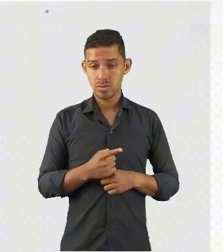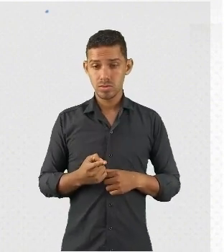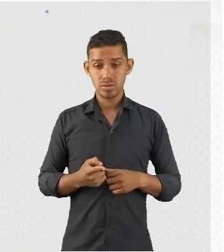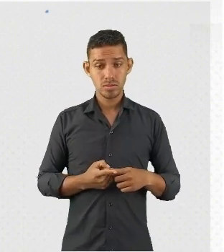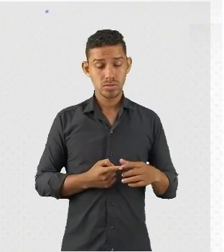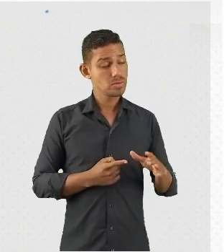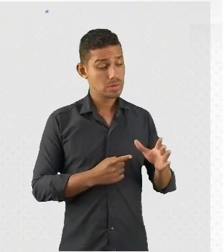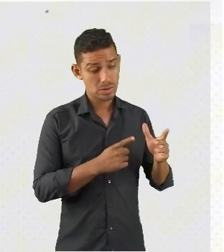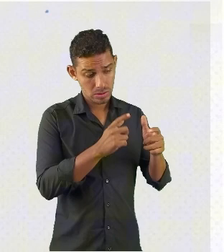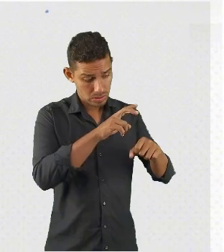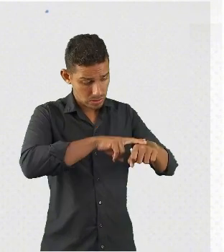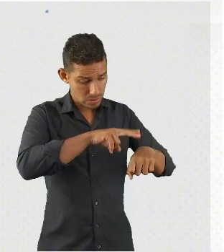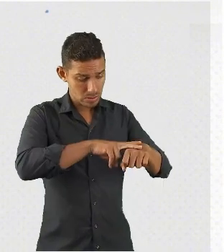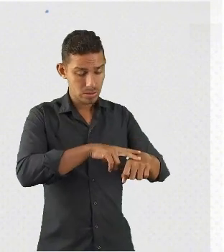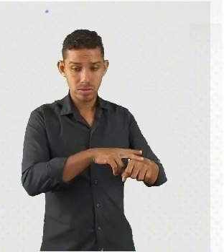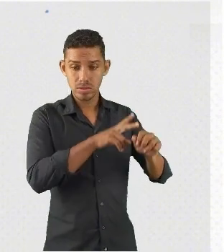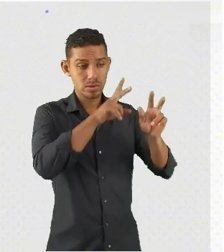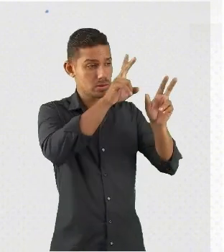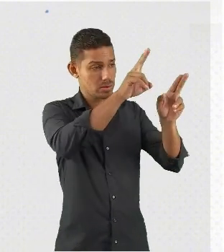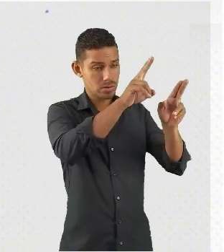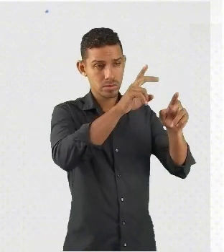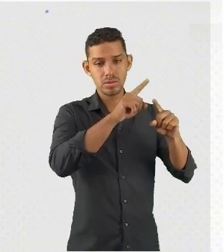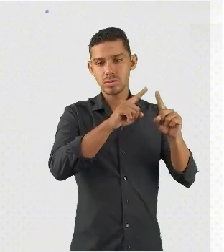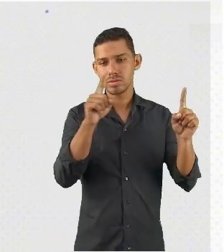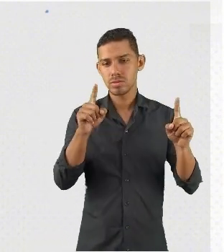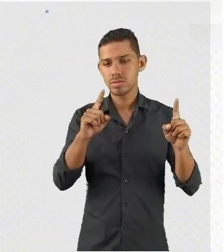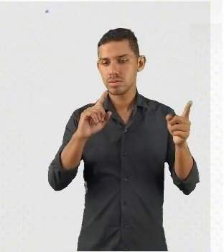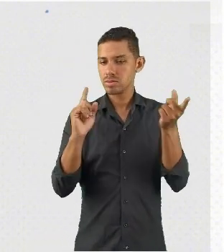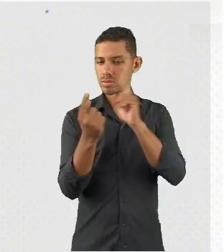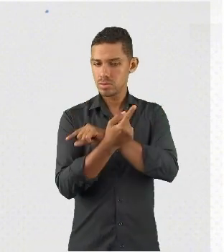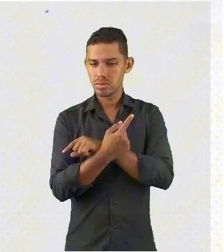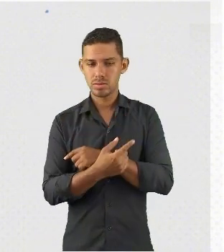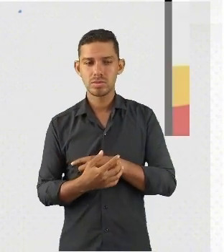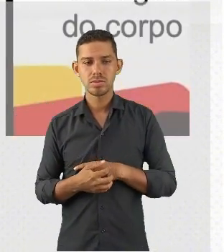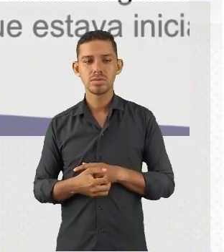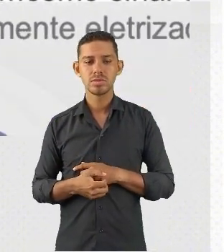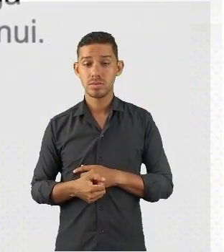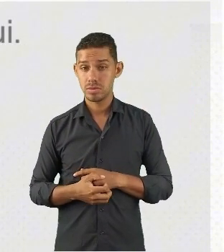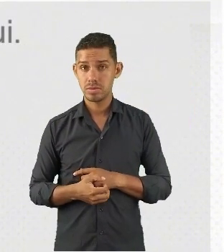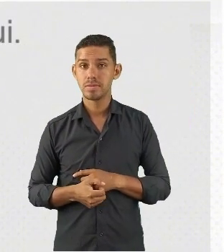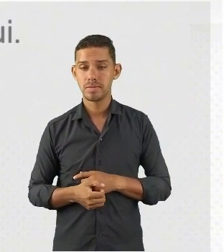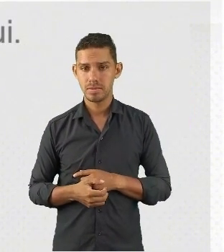de cargas, porém sinais contrários. Beleza?